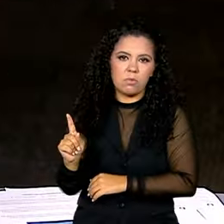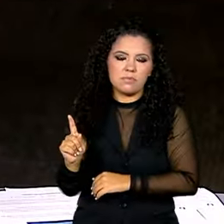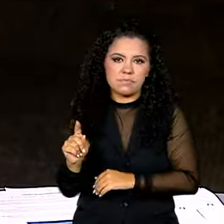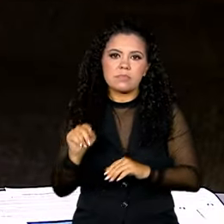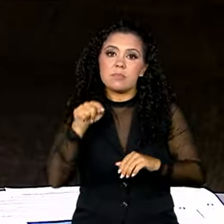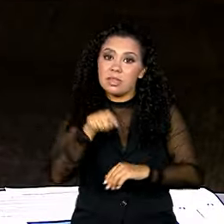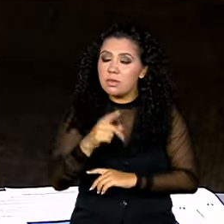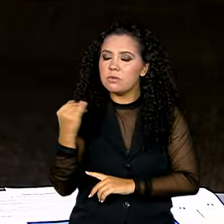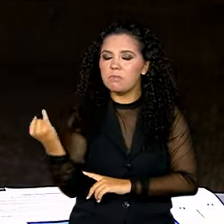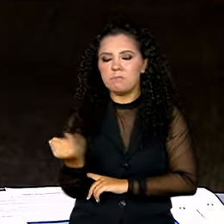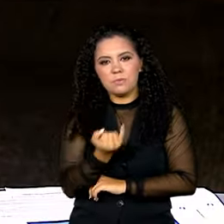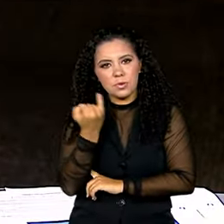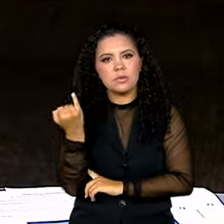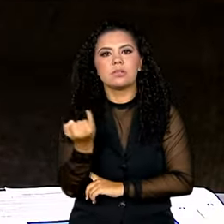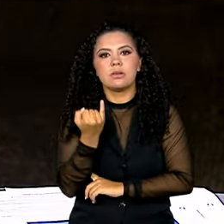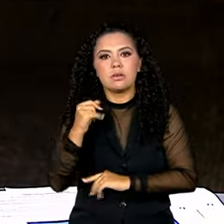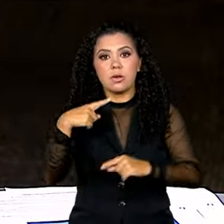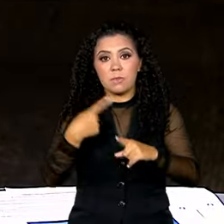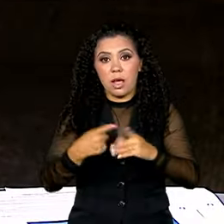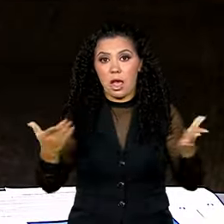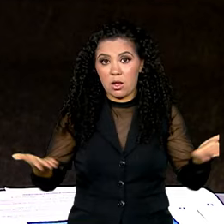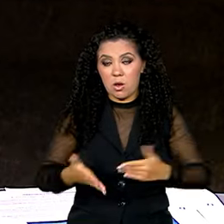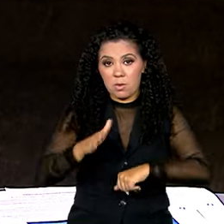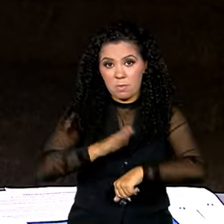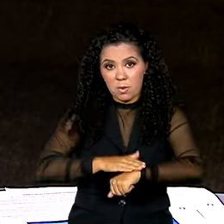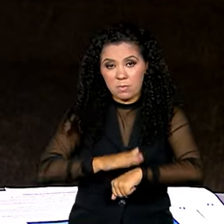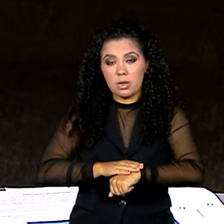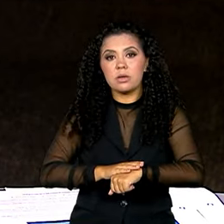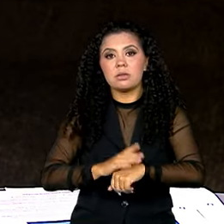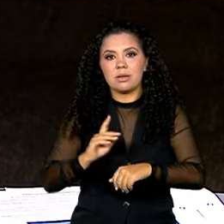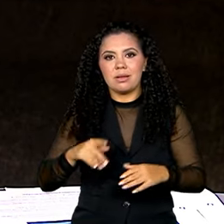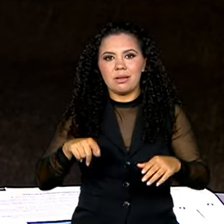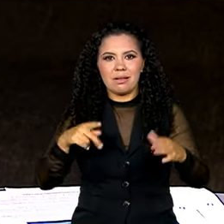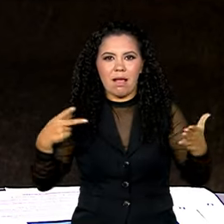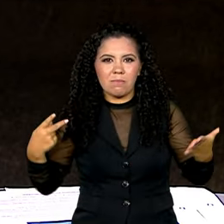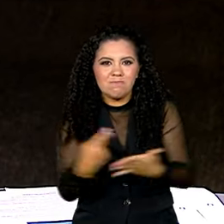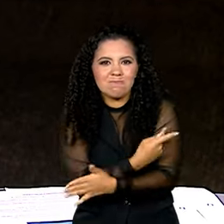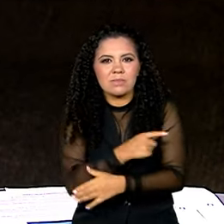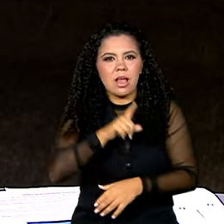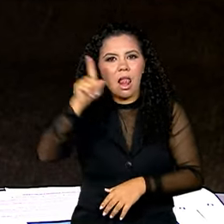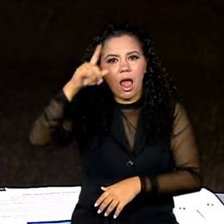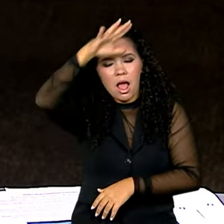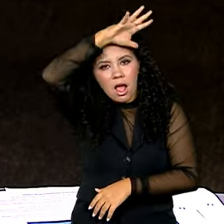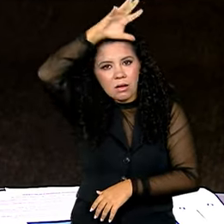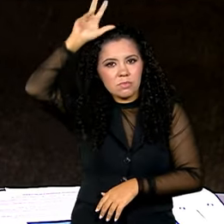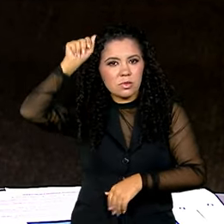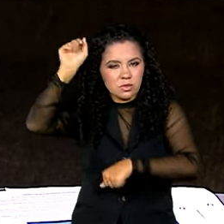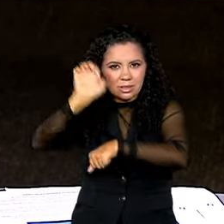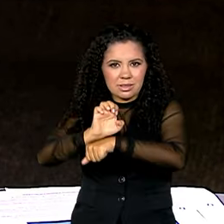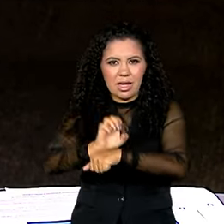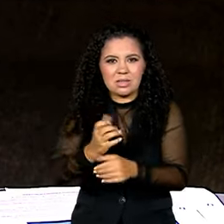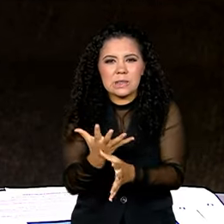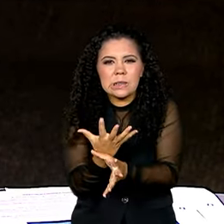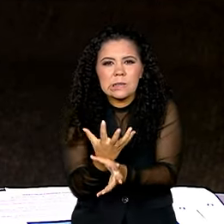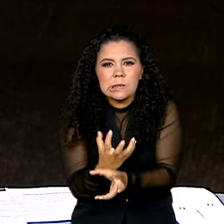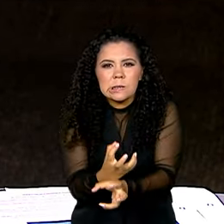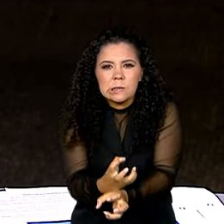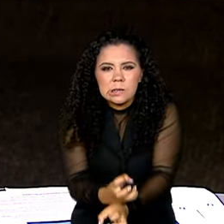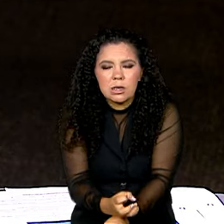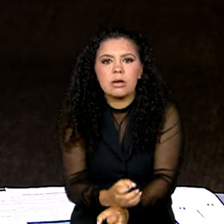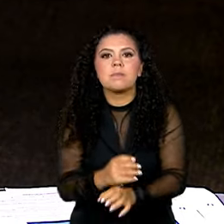é tão importante que agora, nesse momento em que nós temos a seca no Amazonas, quando o governo federal